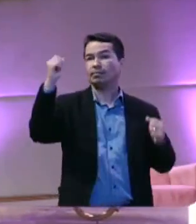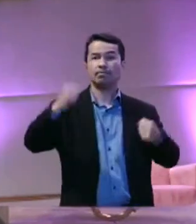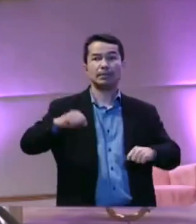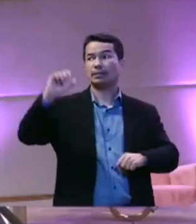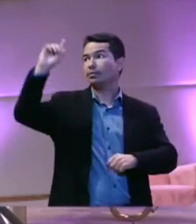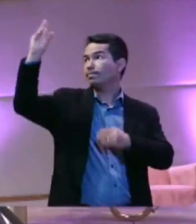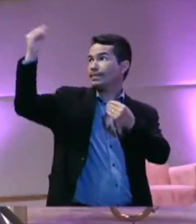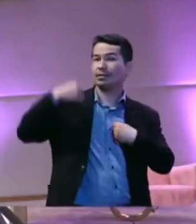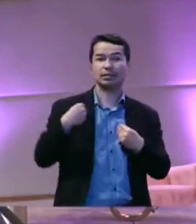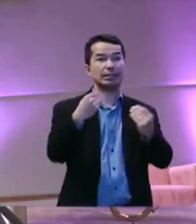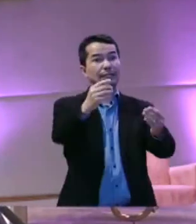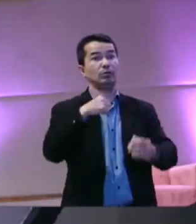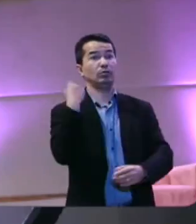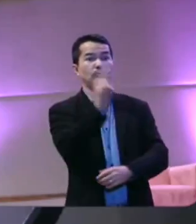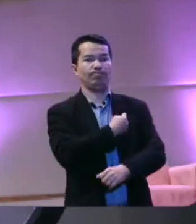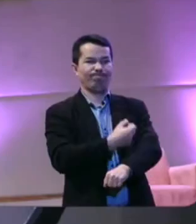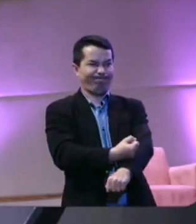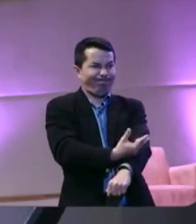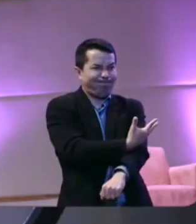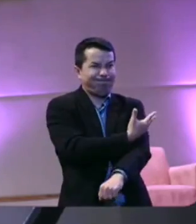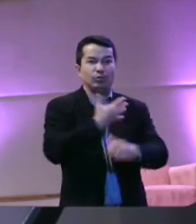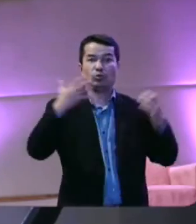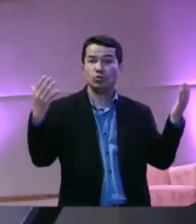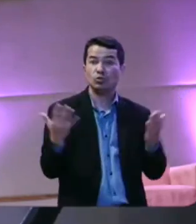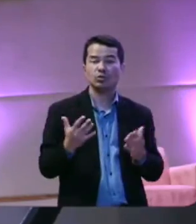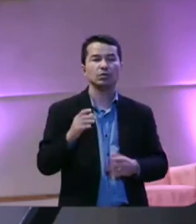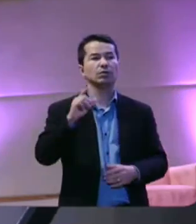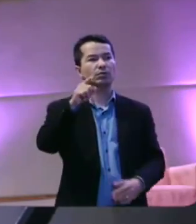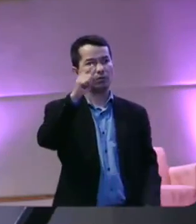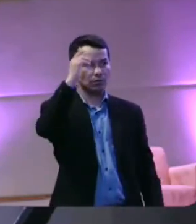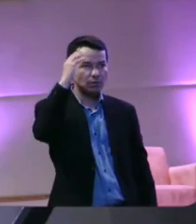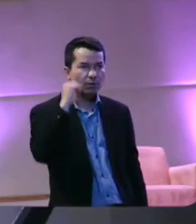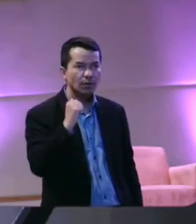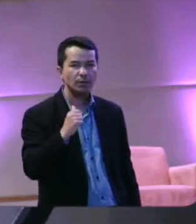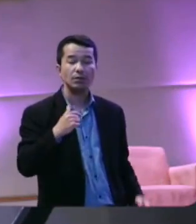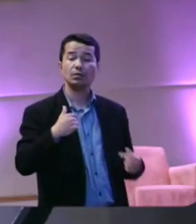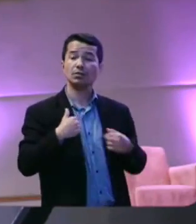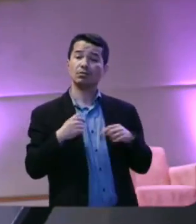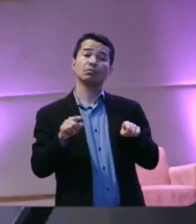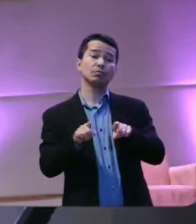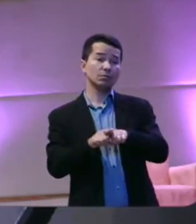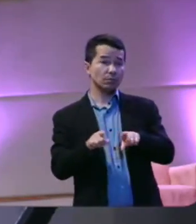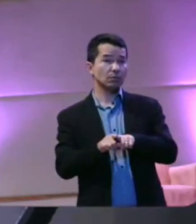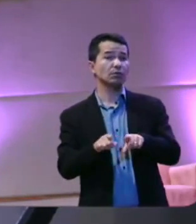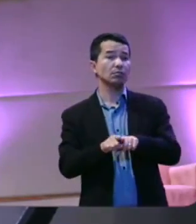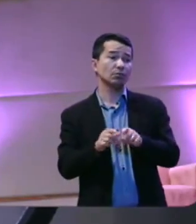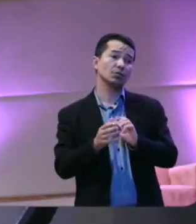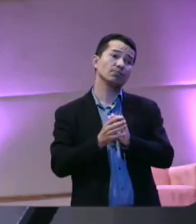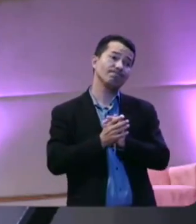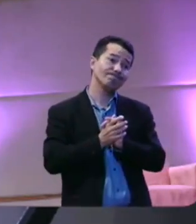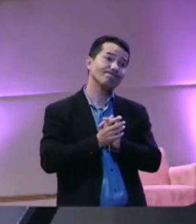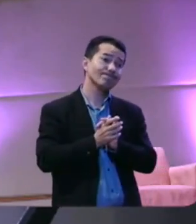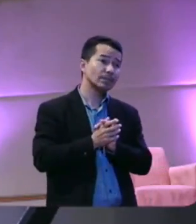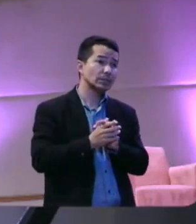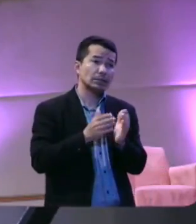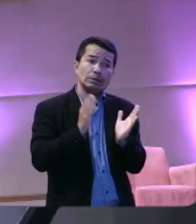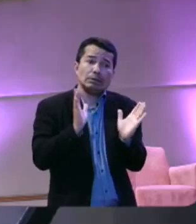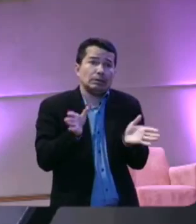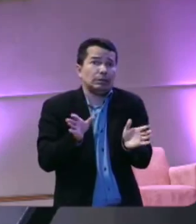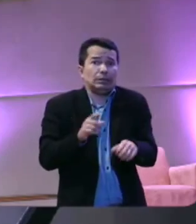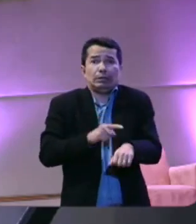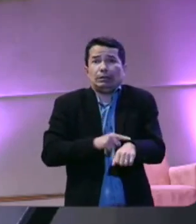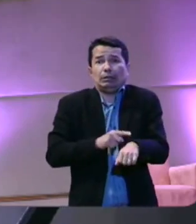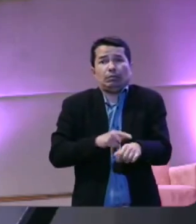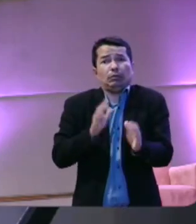Senhor está trazendo para nós. Sabe, igreja, essa palavra é para mim, que já deixei passar momentos de visitação de